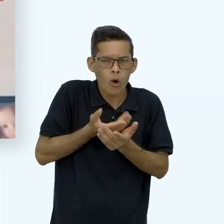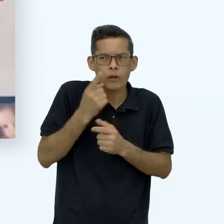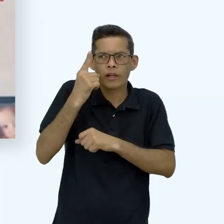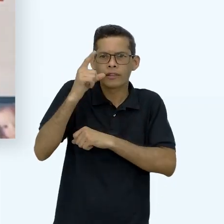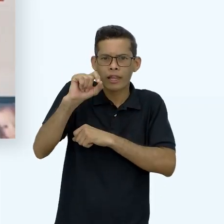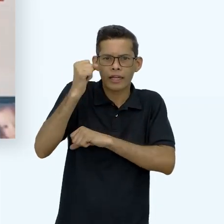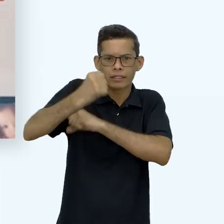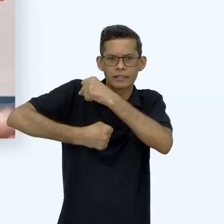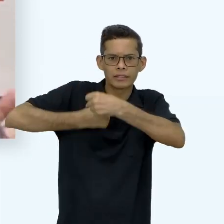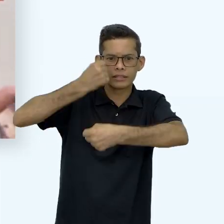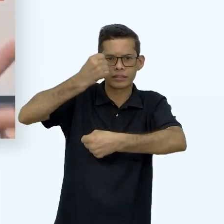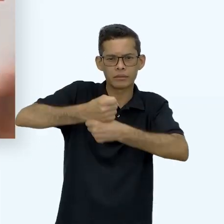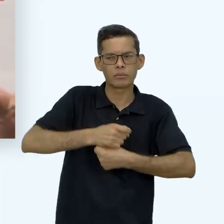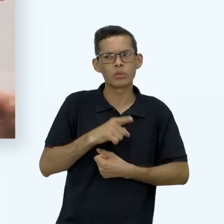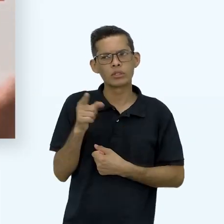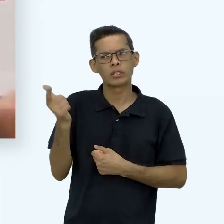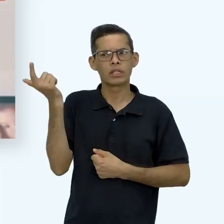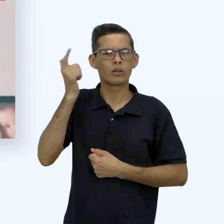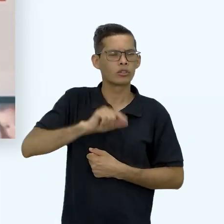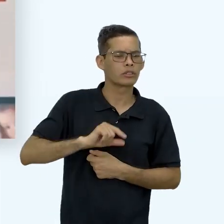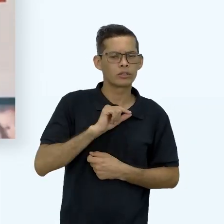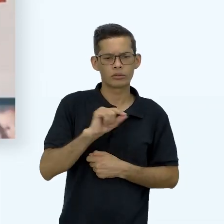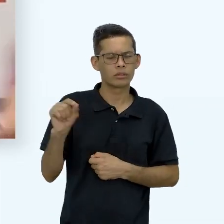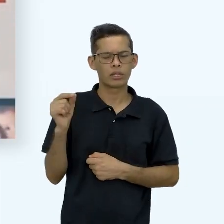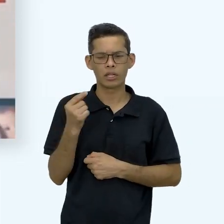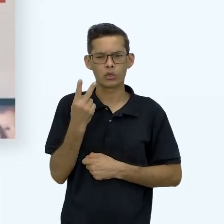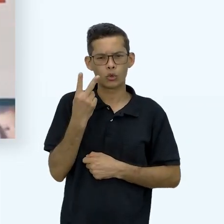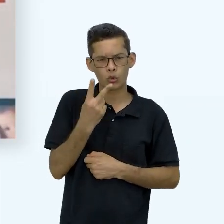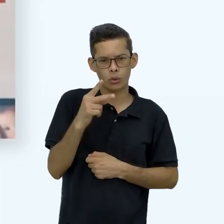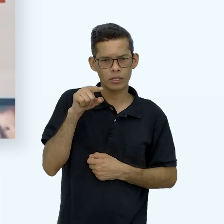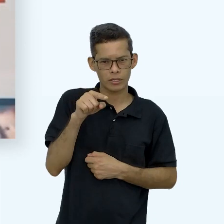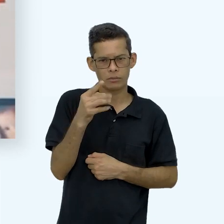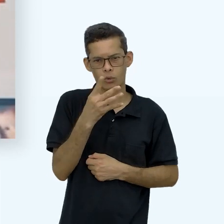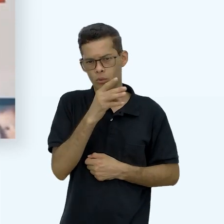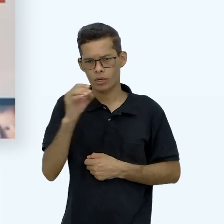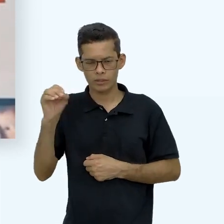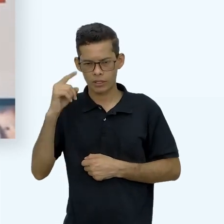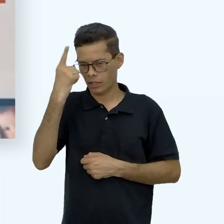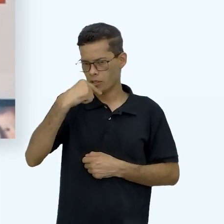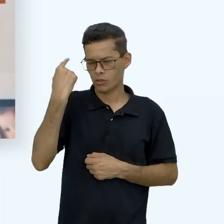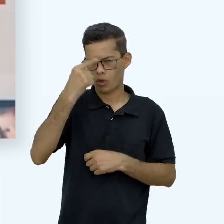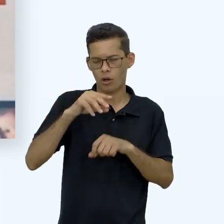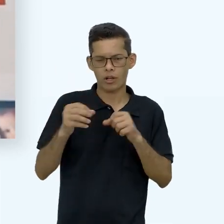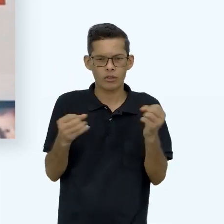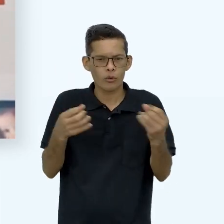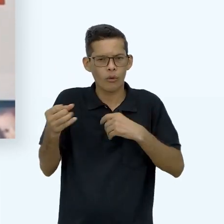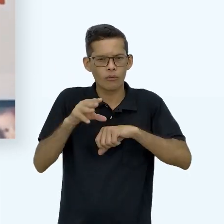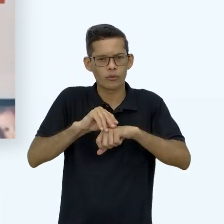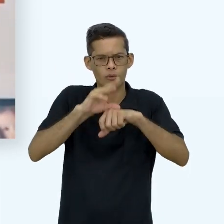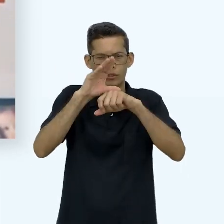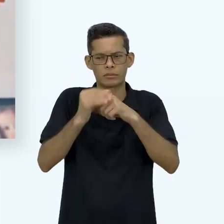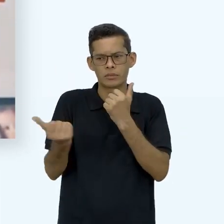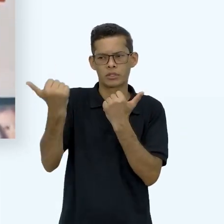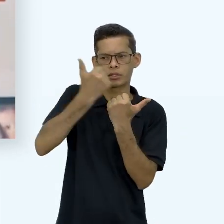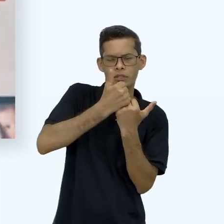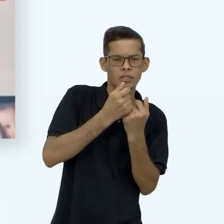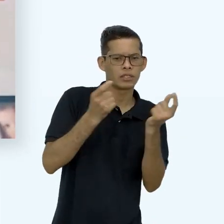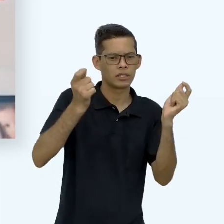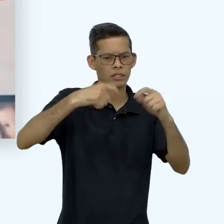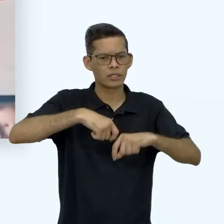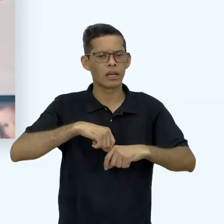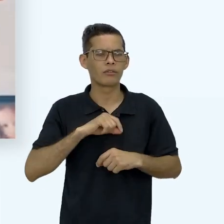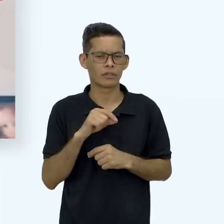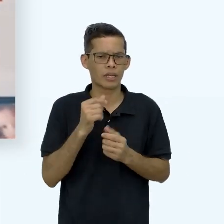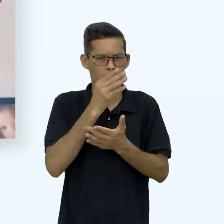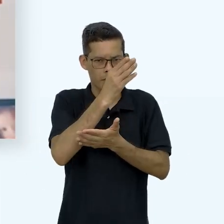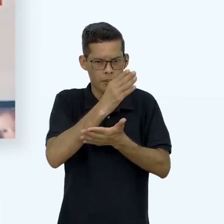depois ele teria adquirido 2.400 horas de novos conhecimentos que substituiriam a metade, que é